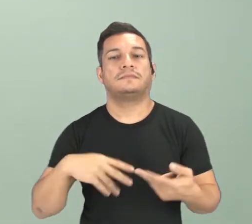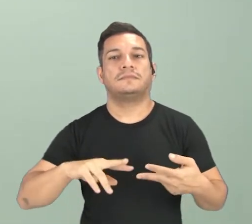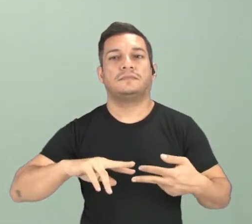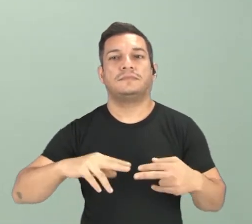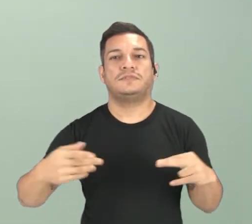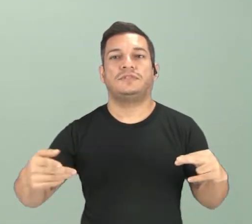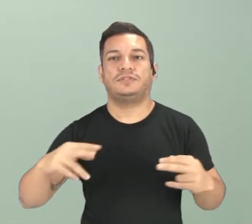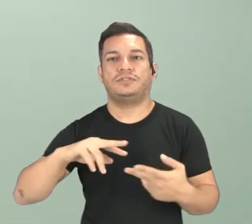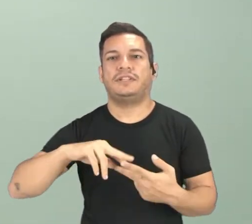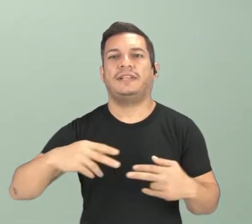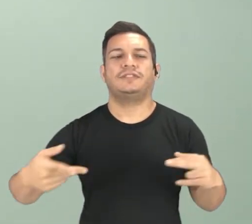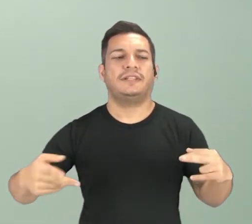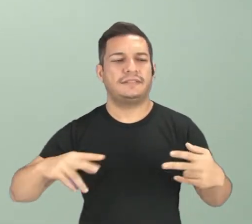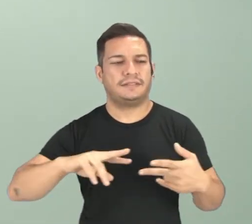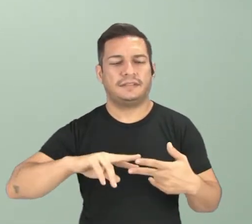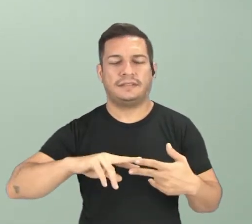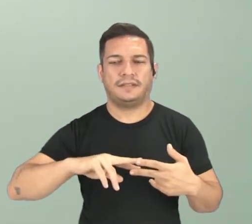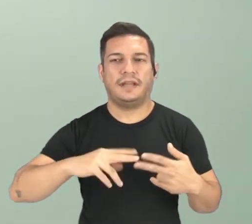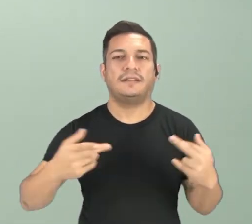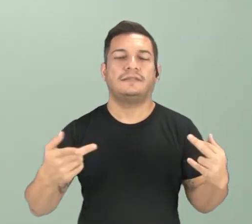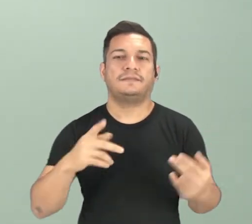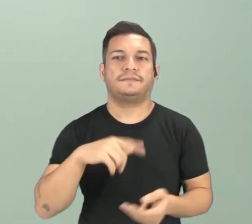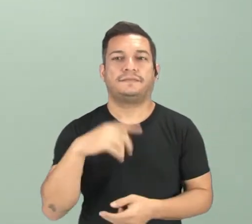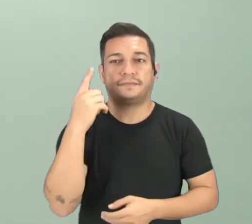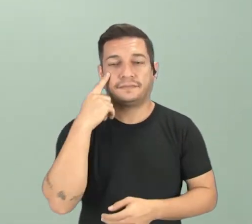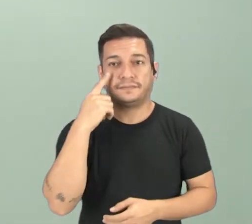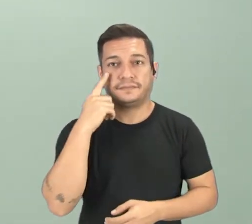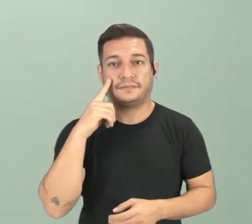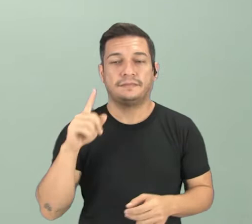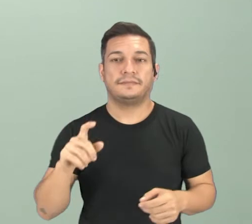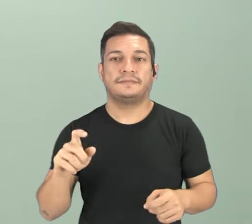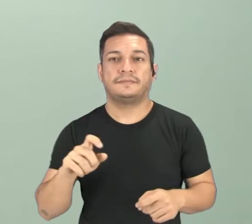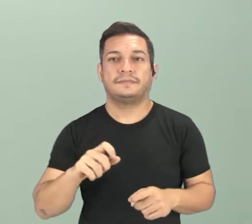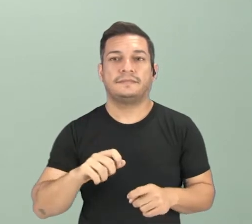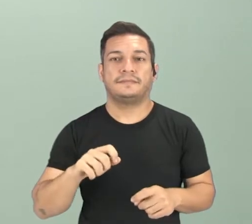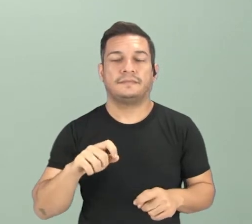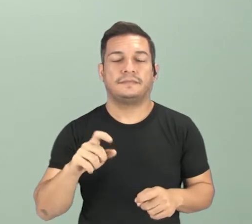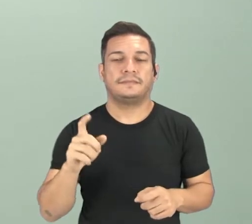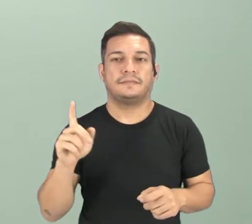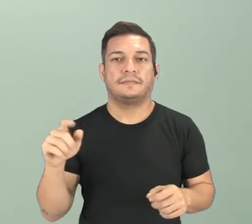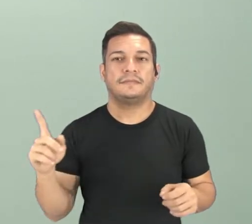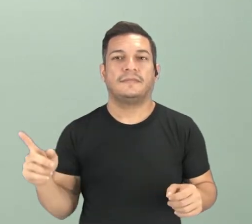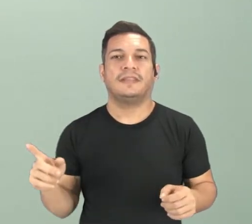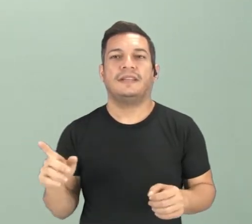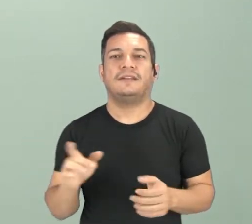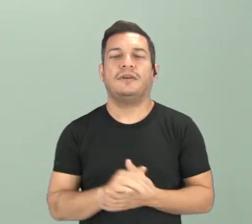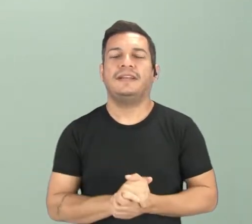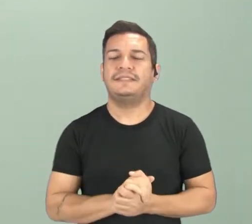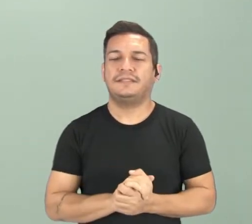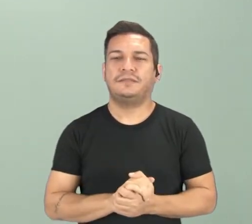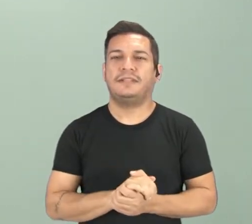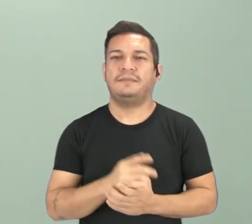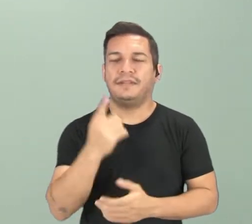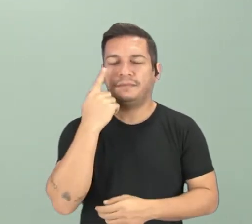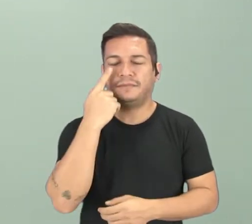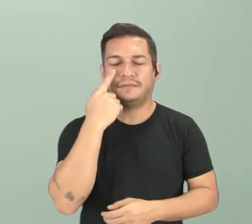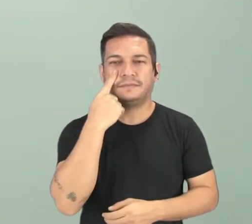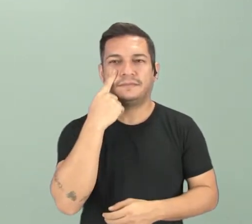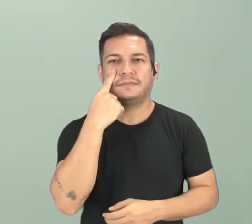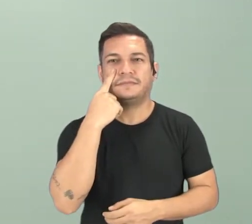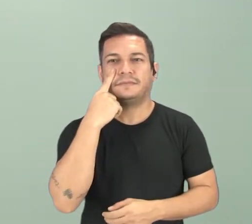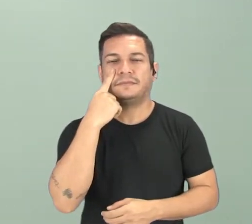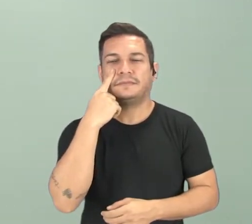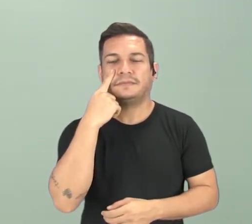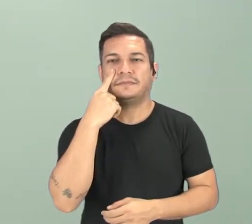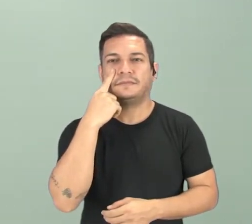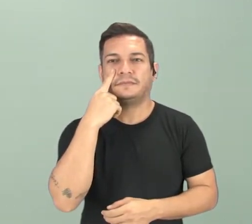genéticos, né? Quando a gente tem a reprodução sexuada, considerando que a reprodução sexuada ela tem um cruzamento de